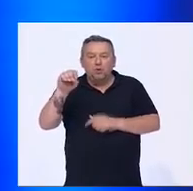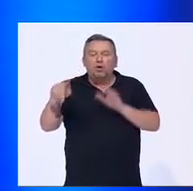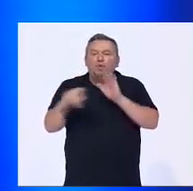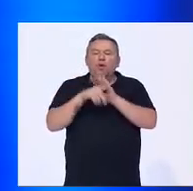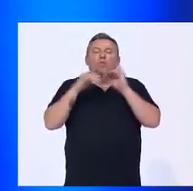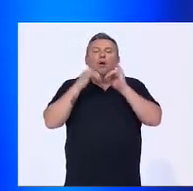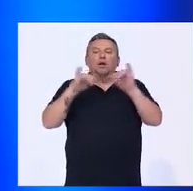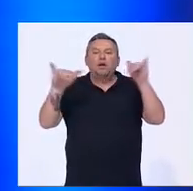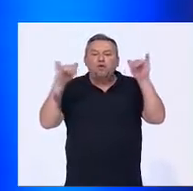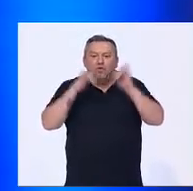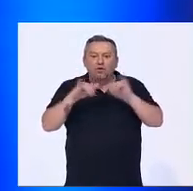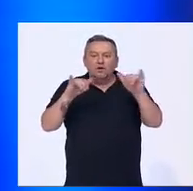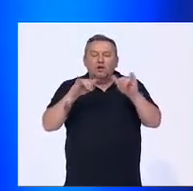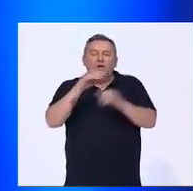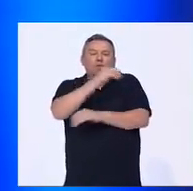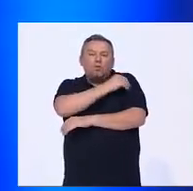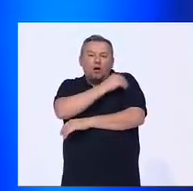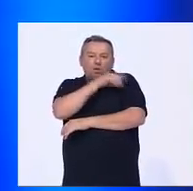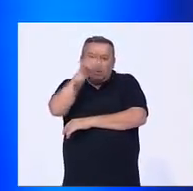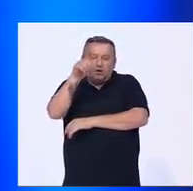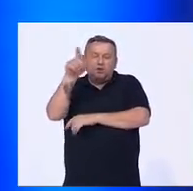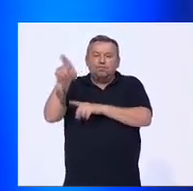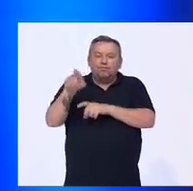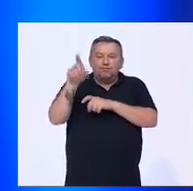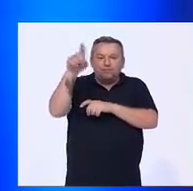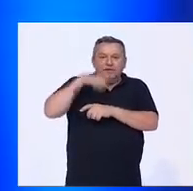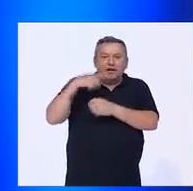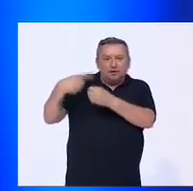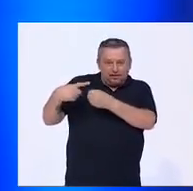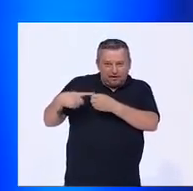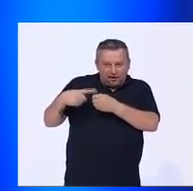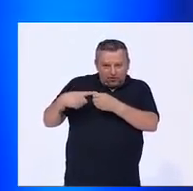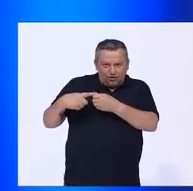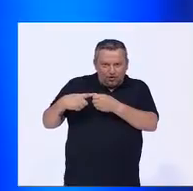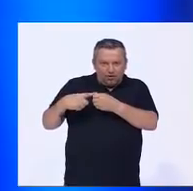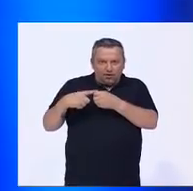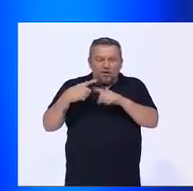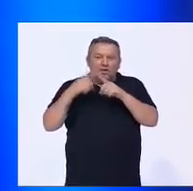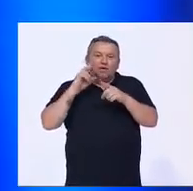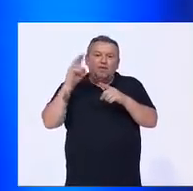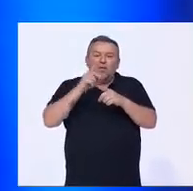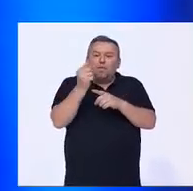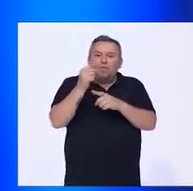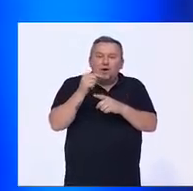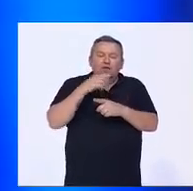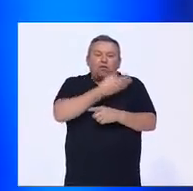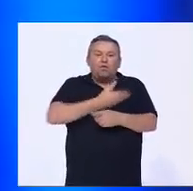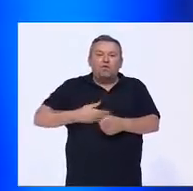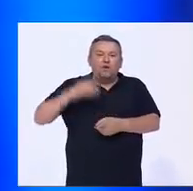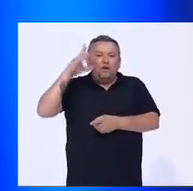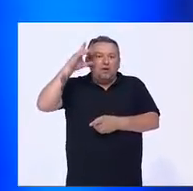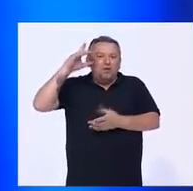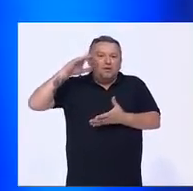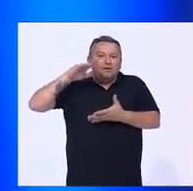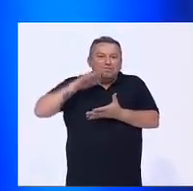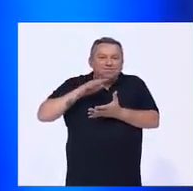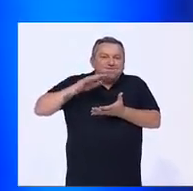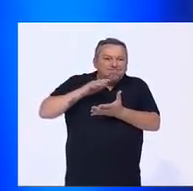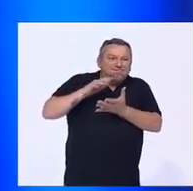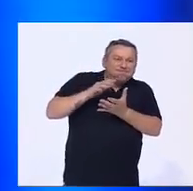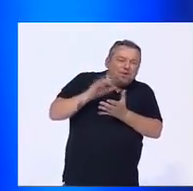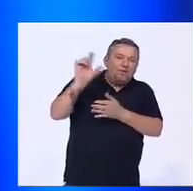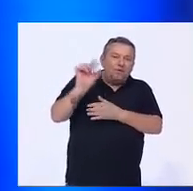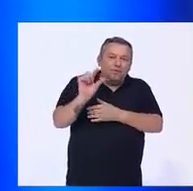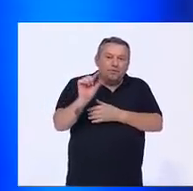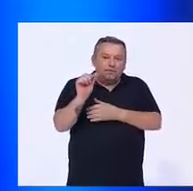aqui, etanol, aqui em Sertãozinho, com os preços que foram achatados durante o governo Dilma para os derivados de petróleo, e aí deu esse problema grave